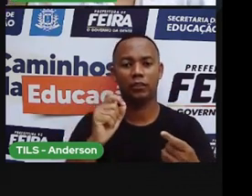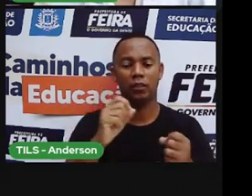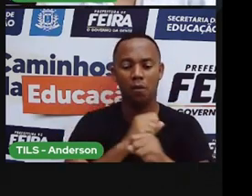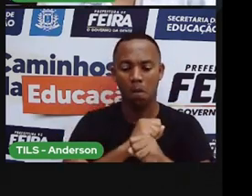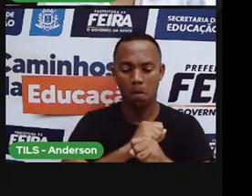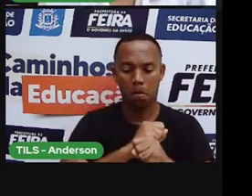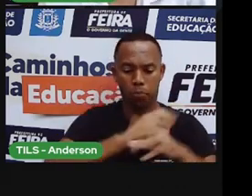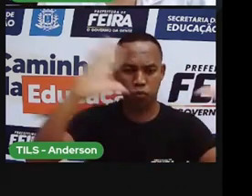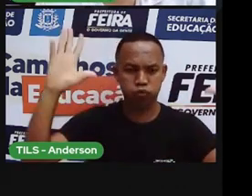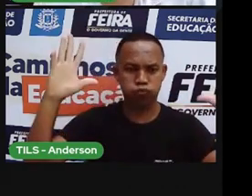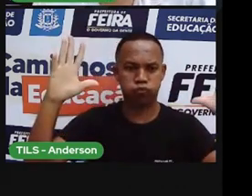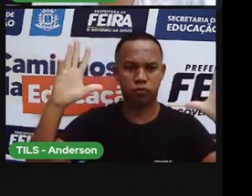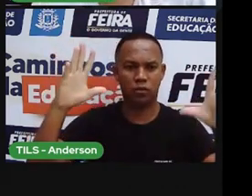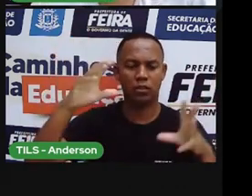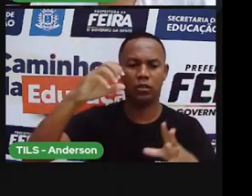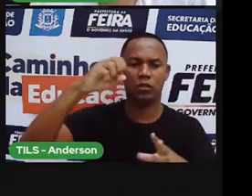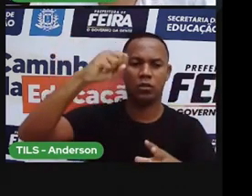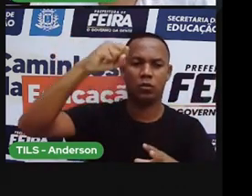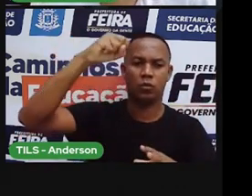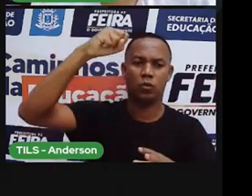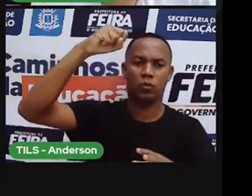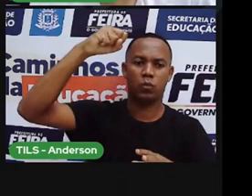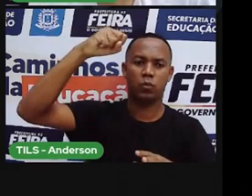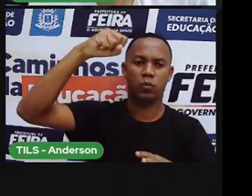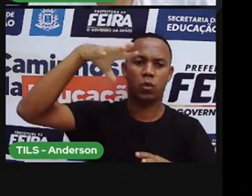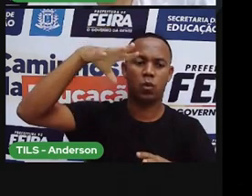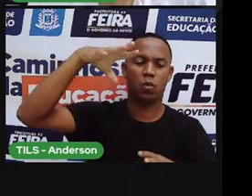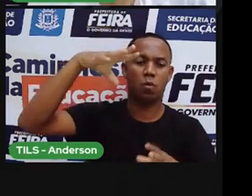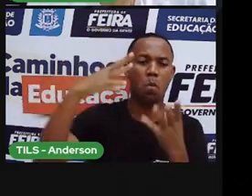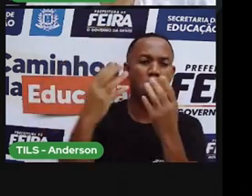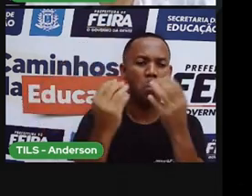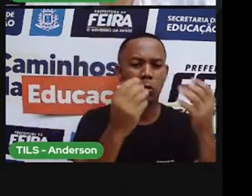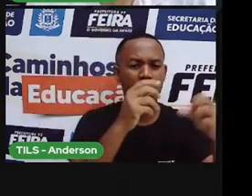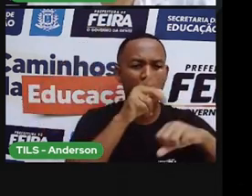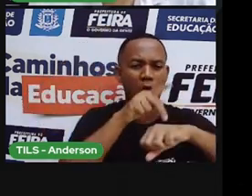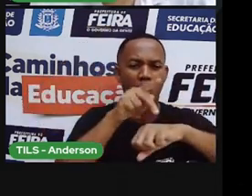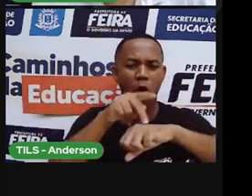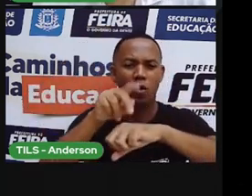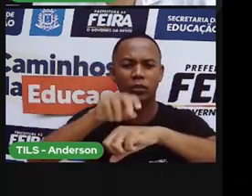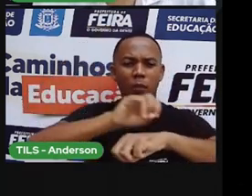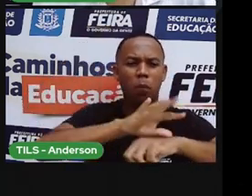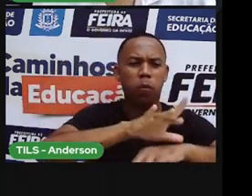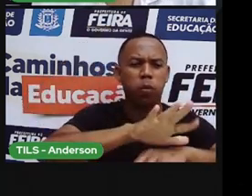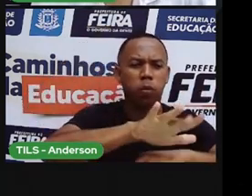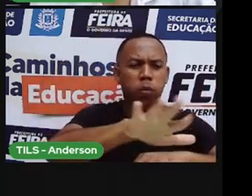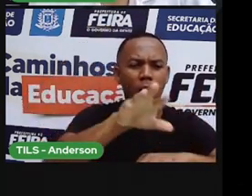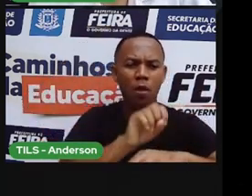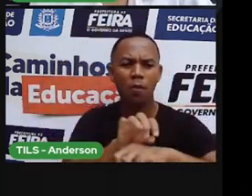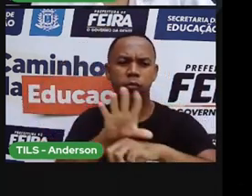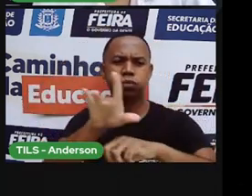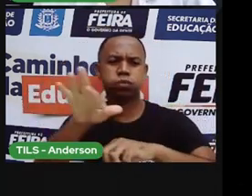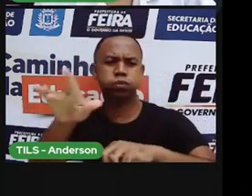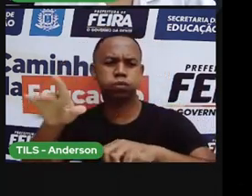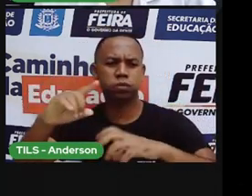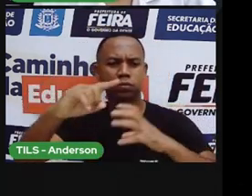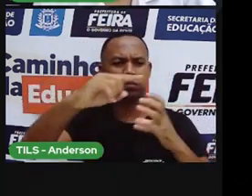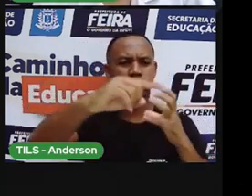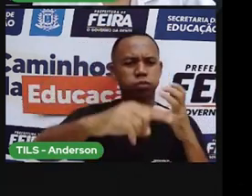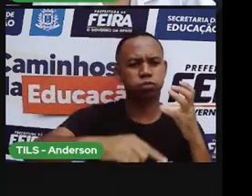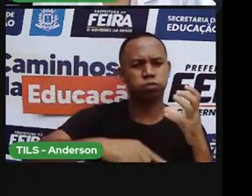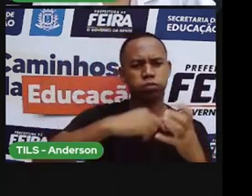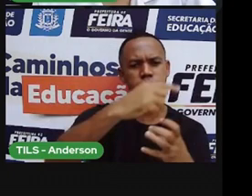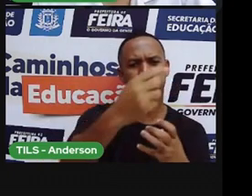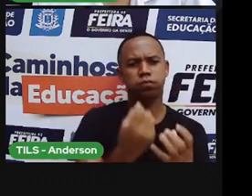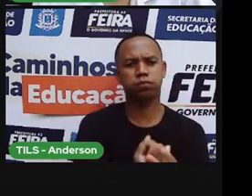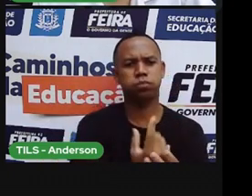detonação solar, né, milhares de rochas se espalharam pelo espaço. E, né, algumas, contudo,